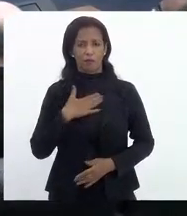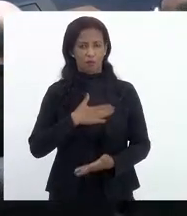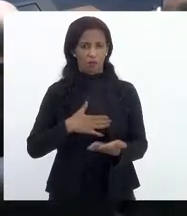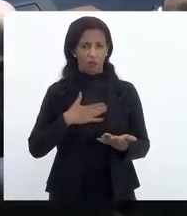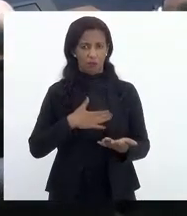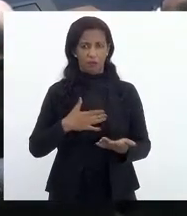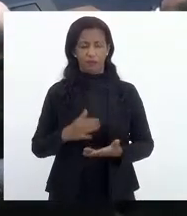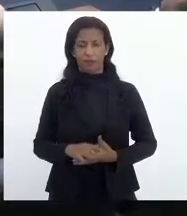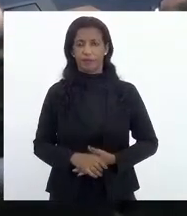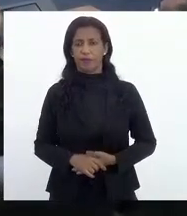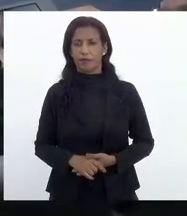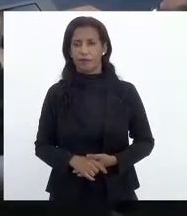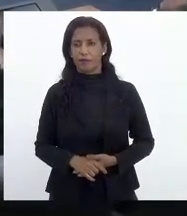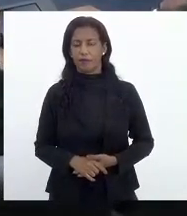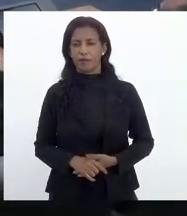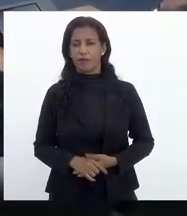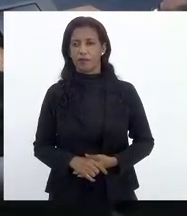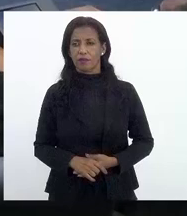vez André